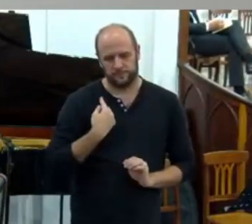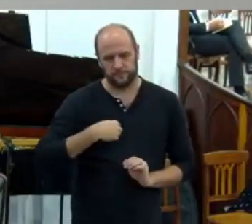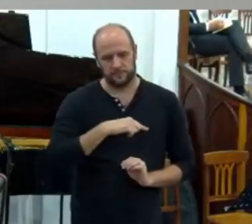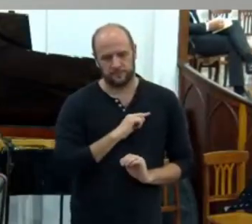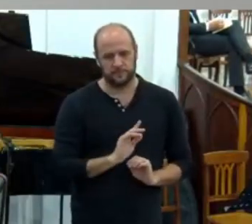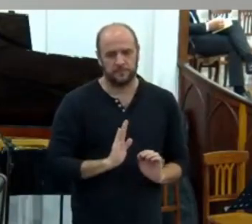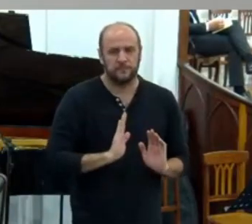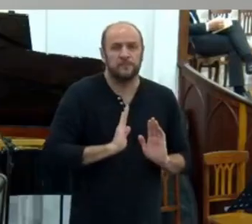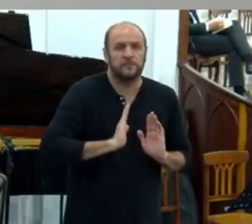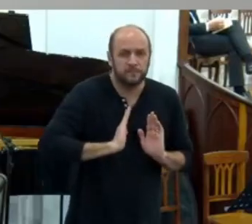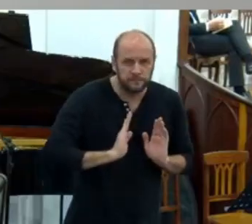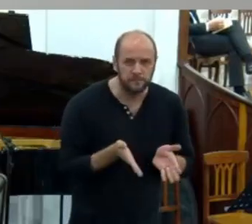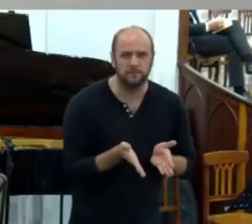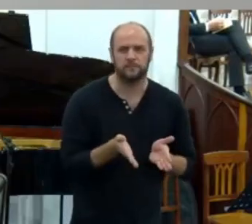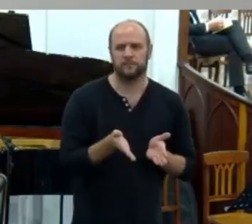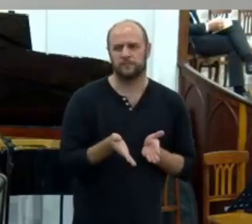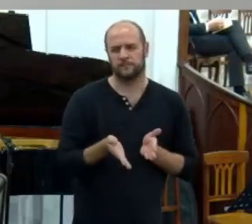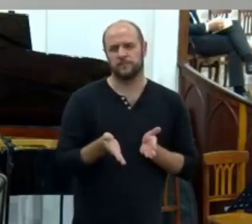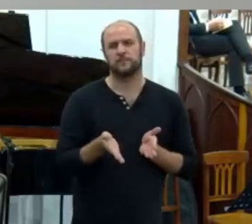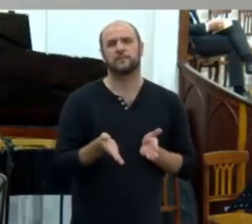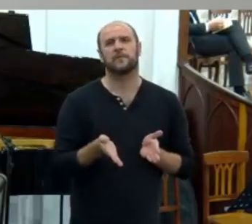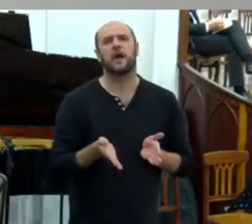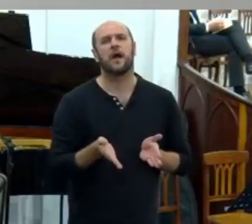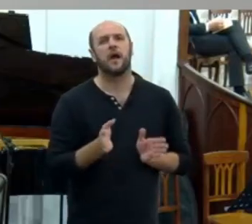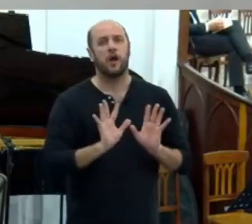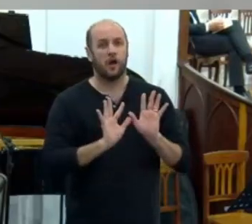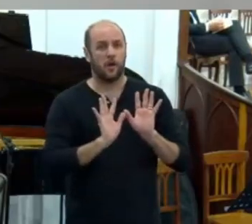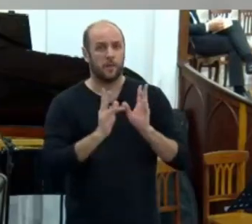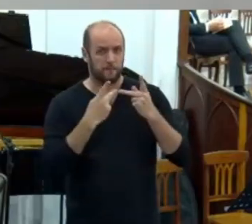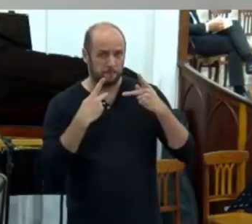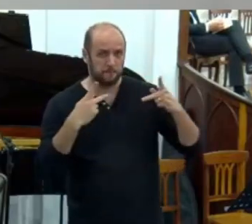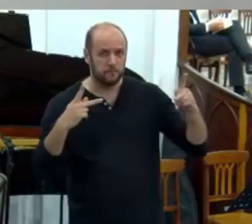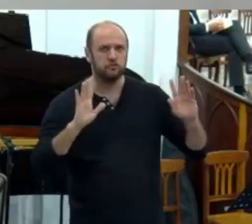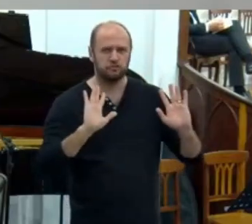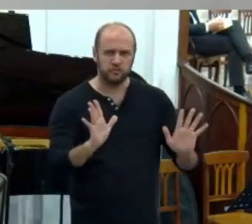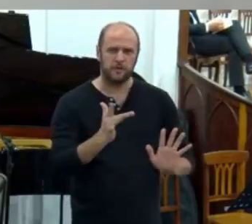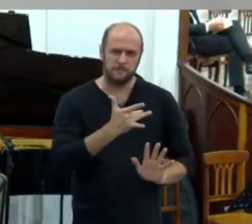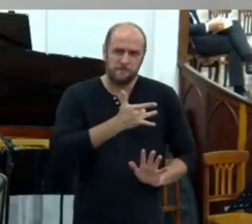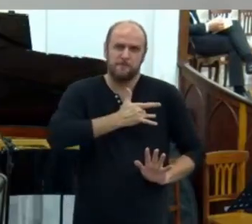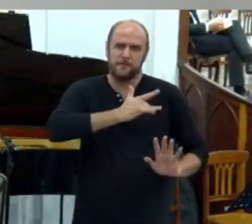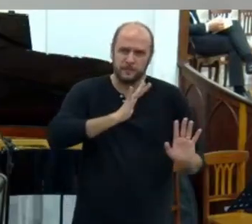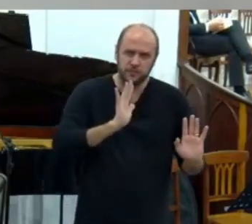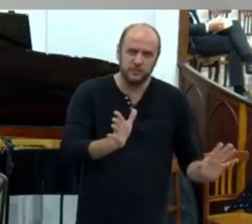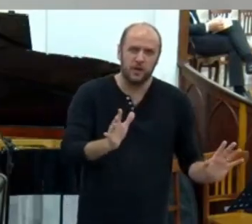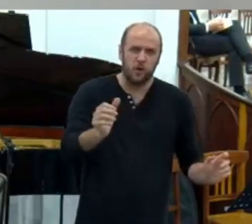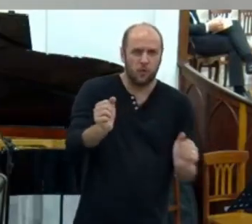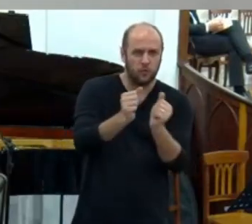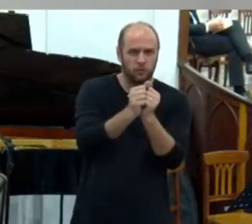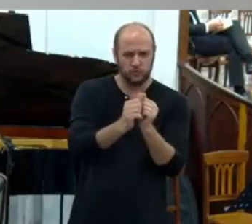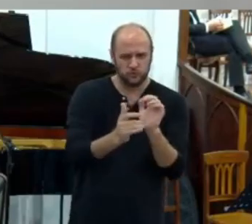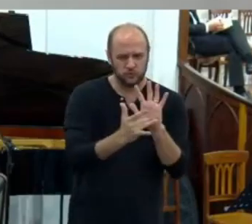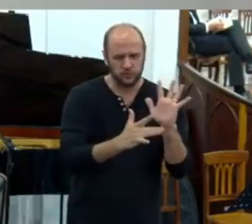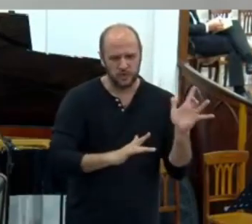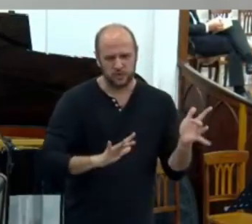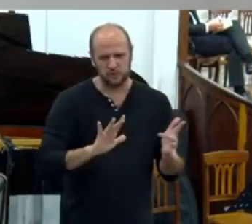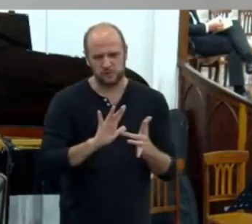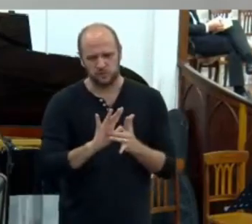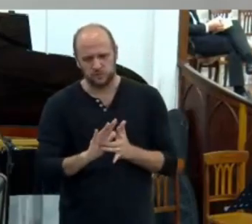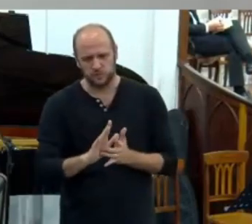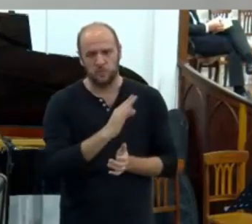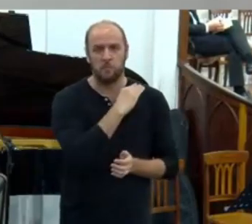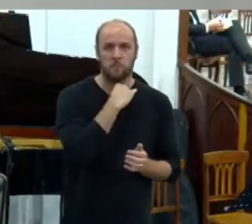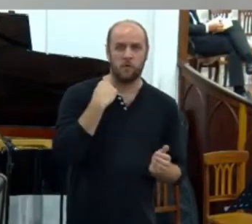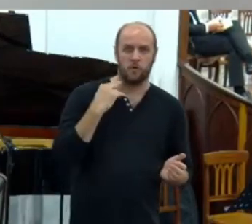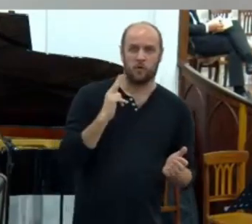Nós, ao sermos alcançados por esta mensagem, ao sermos unidos a Cristo em sua